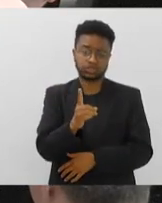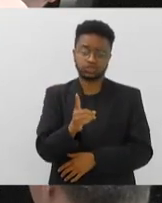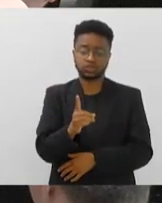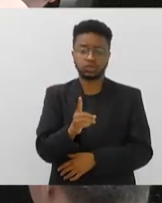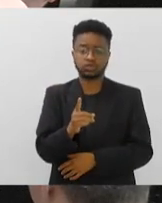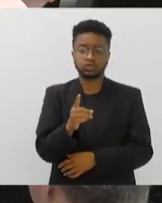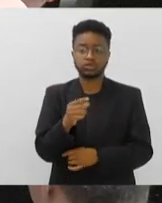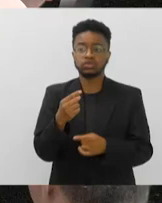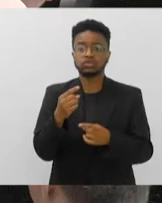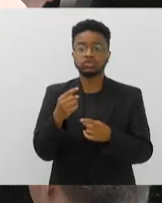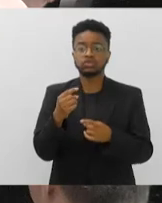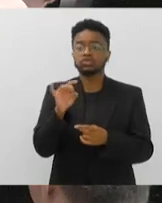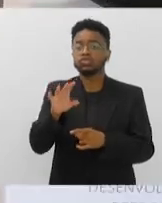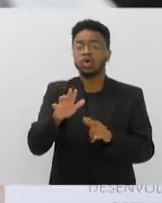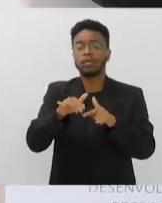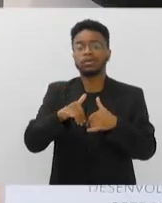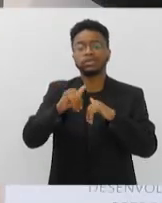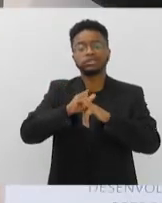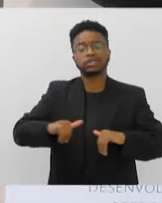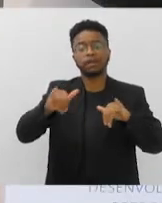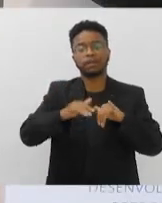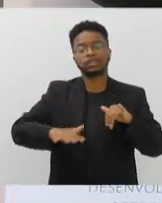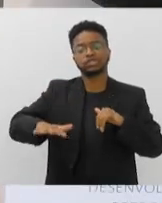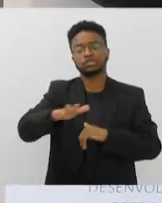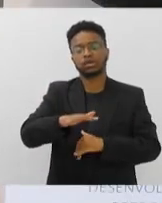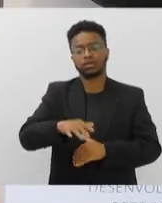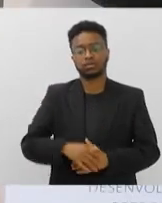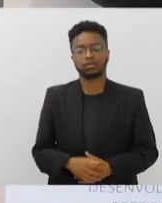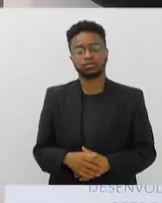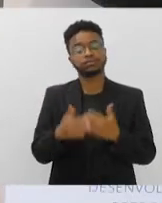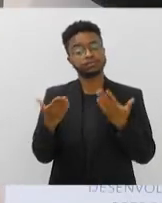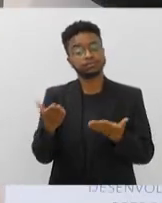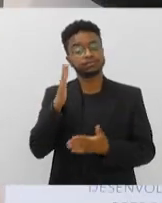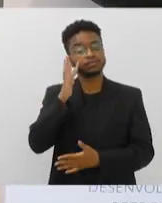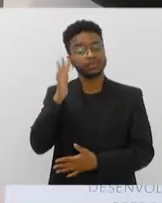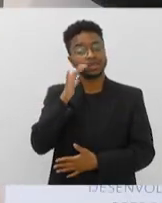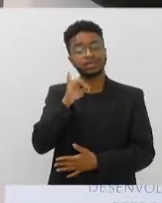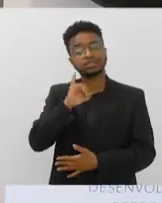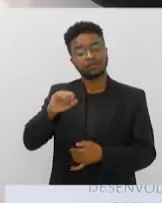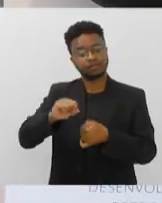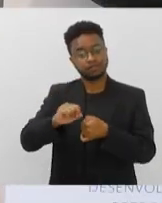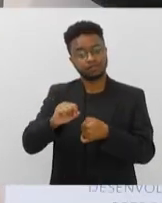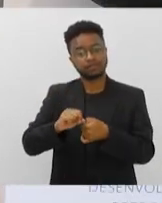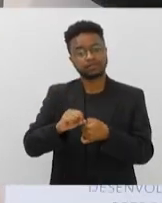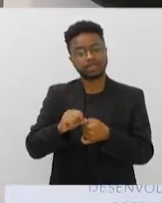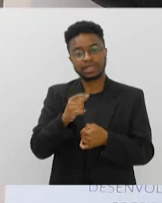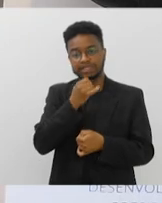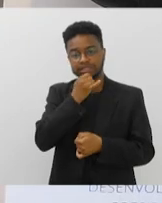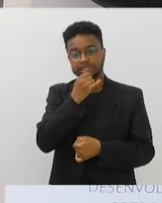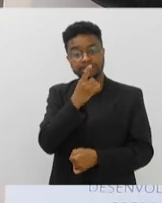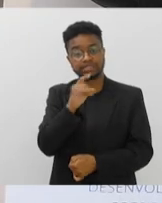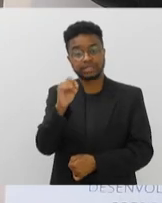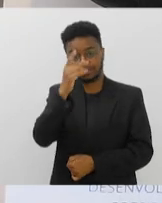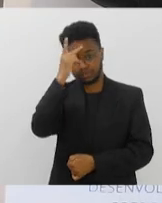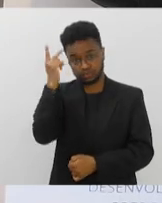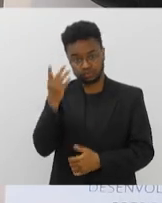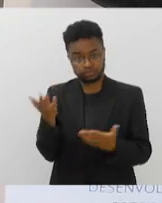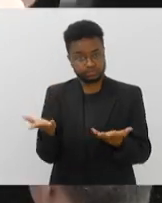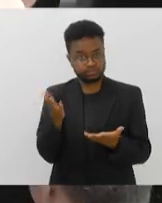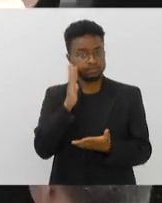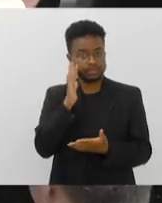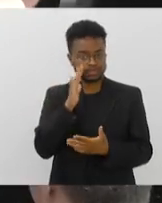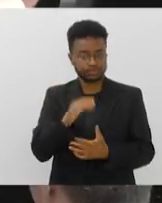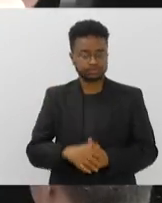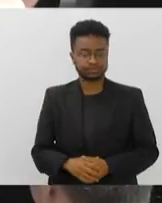com a campanha no modo geral Imagine se for feito ali 100 pessoas como o senhor falou né e mais um